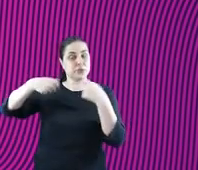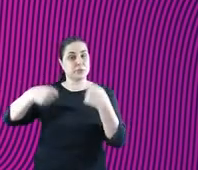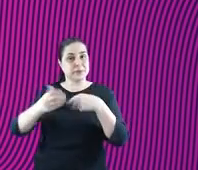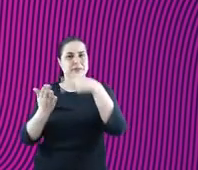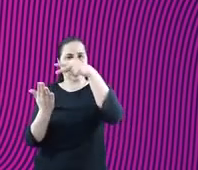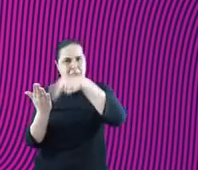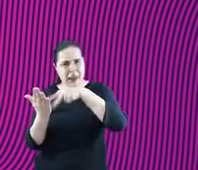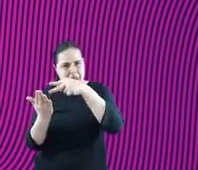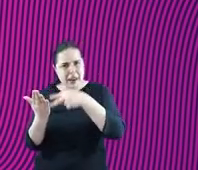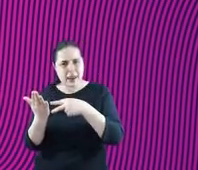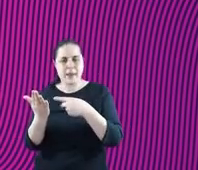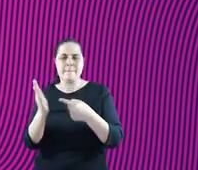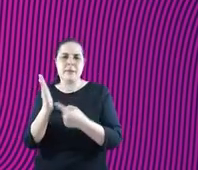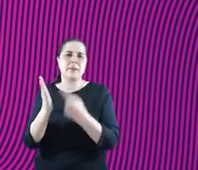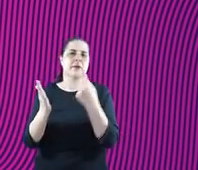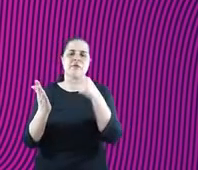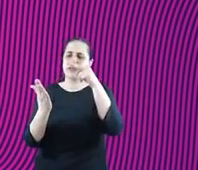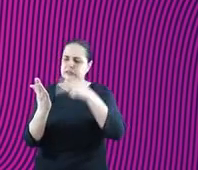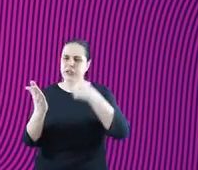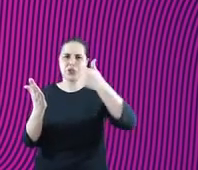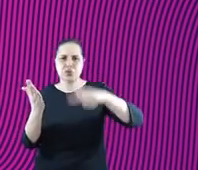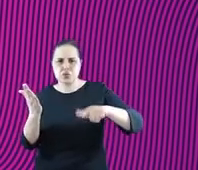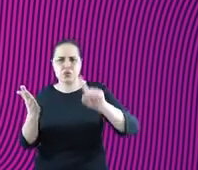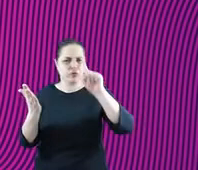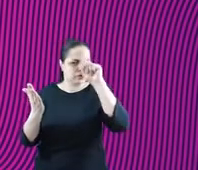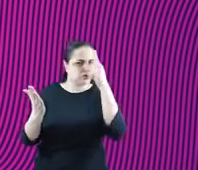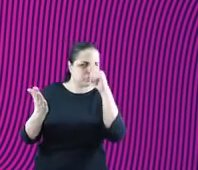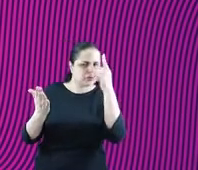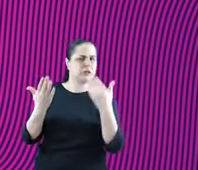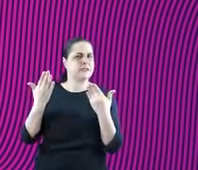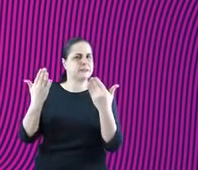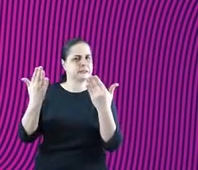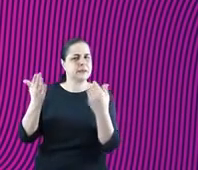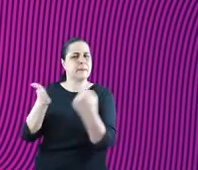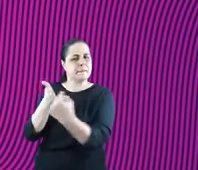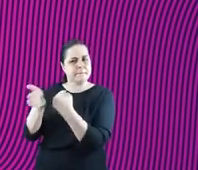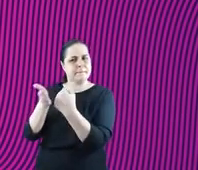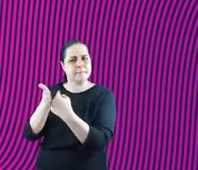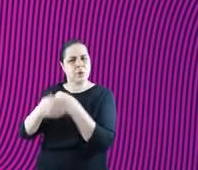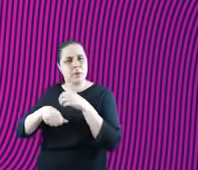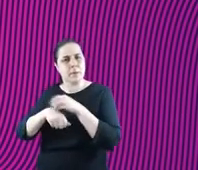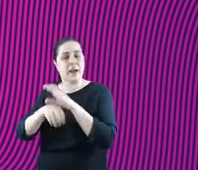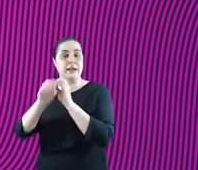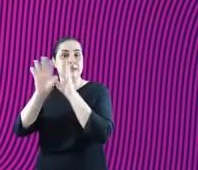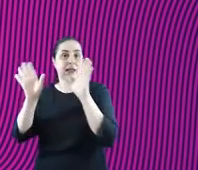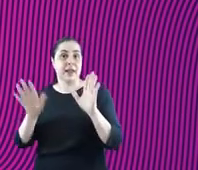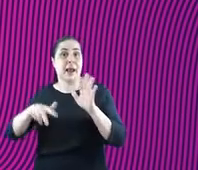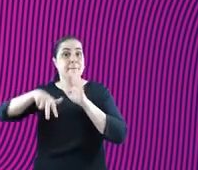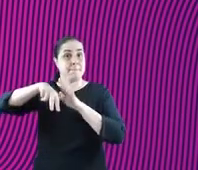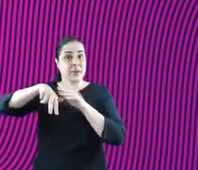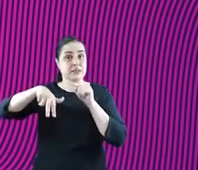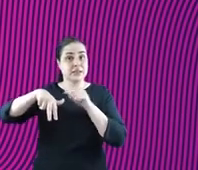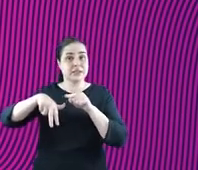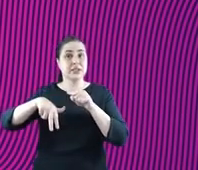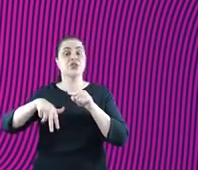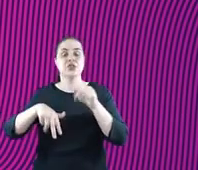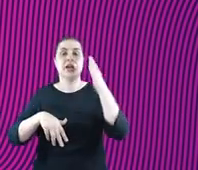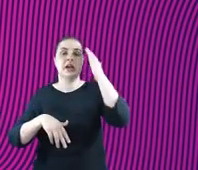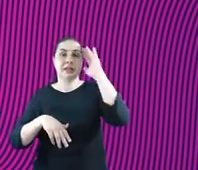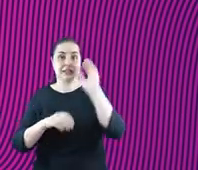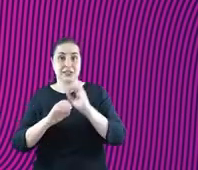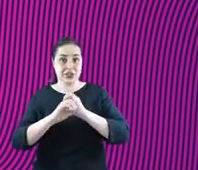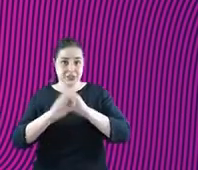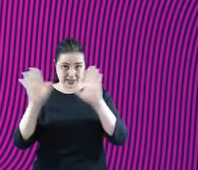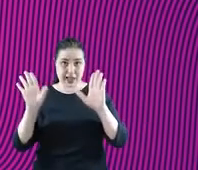do que ela pode encontrar pela frente. O paciente, tendo esse entendimento, ele vai